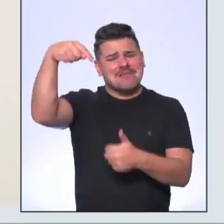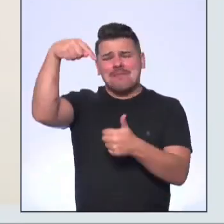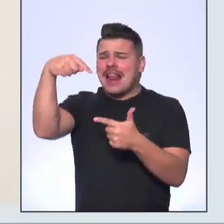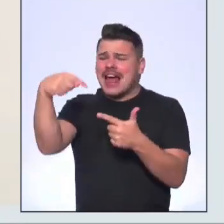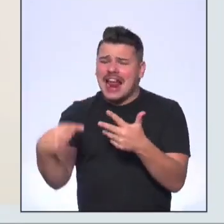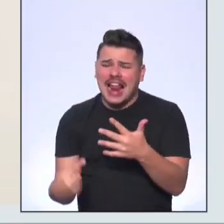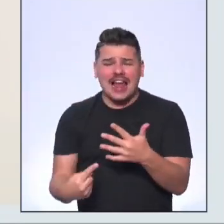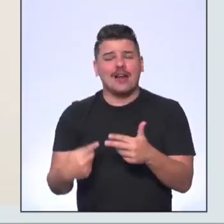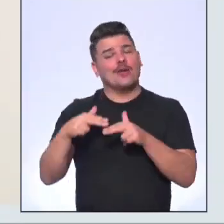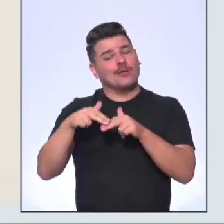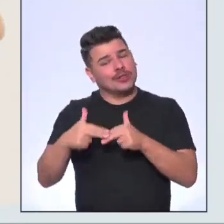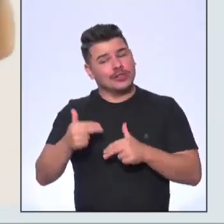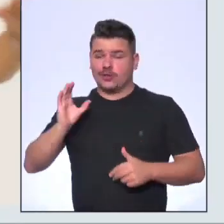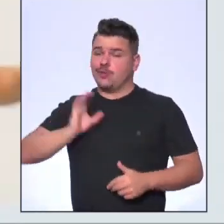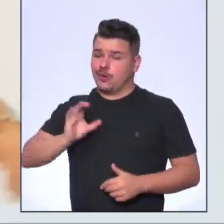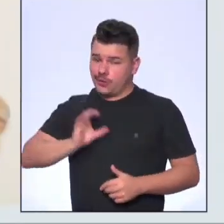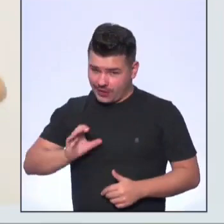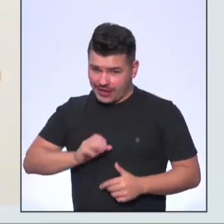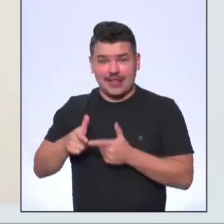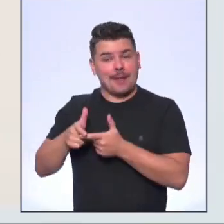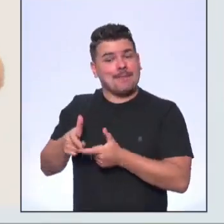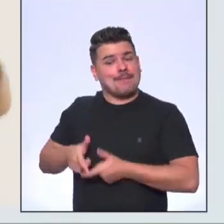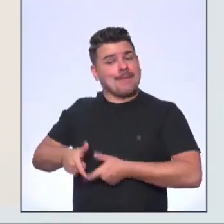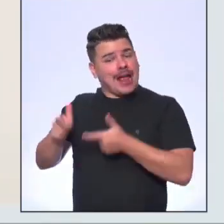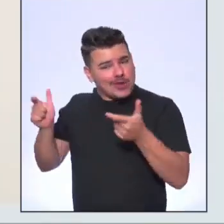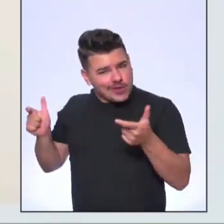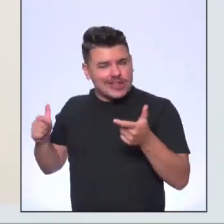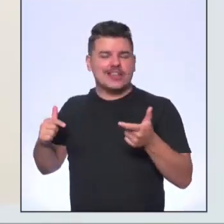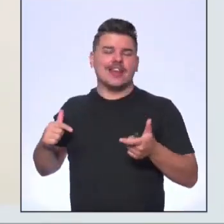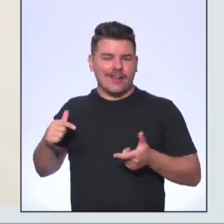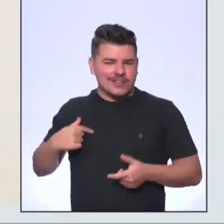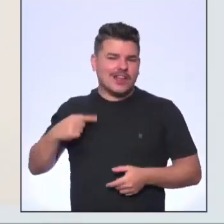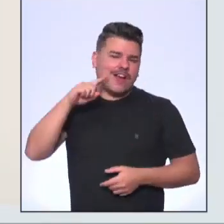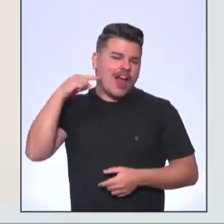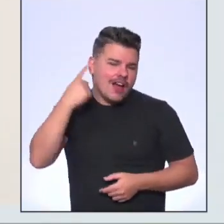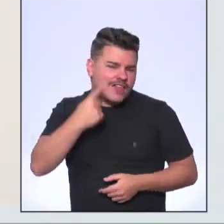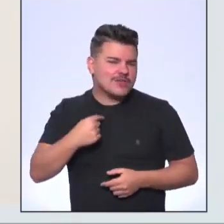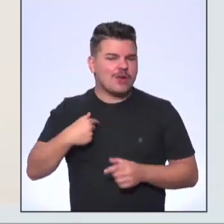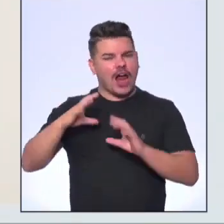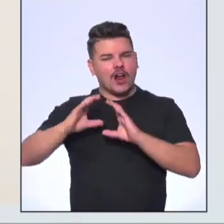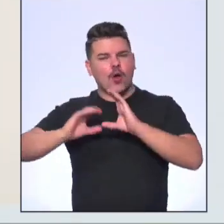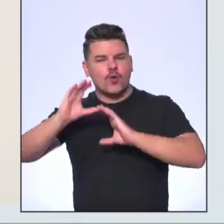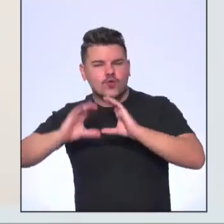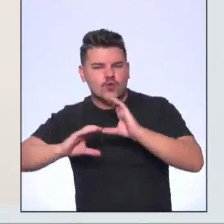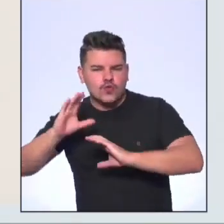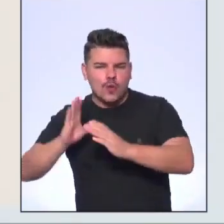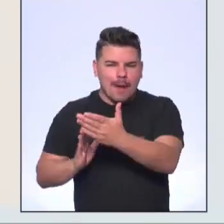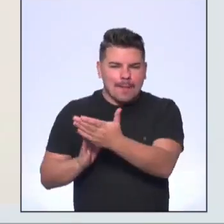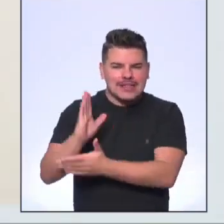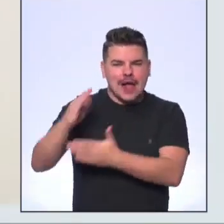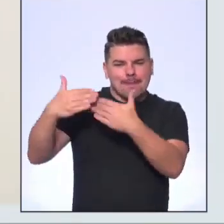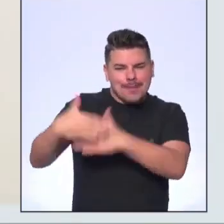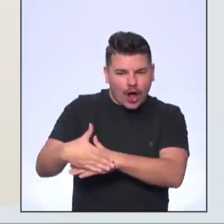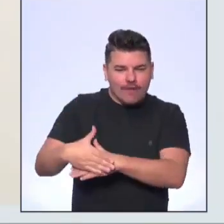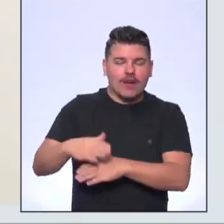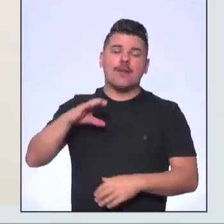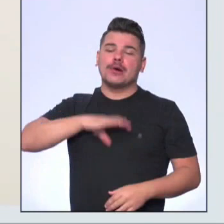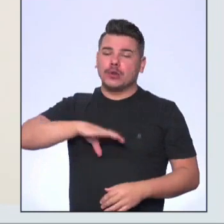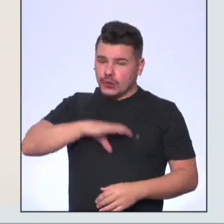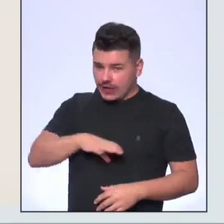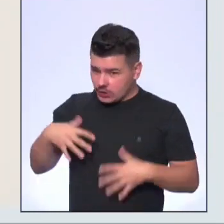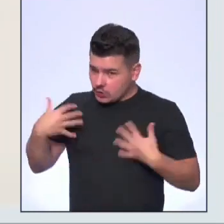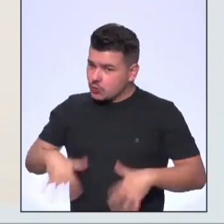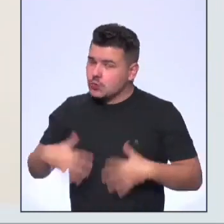um peso maior, né? Nos concursos públicos, nos vestibulares e tal. Certinho? Então, vamos